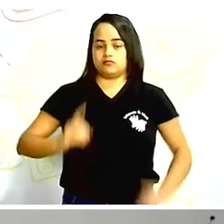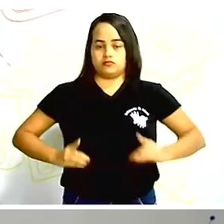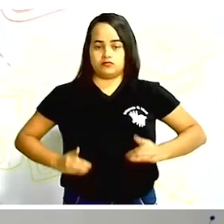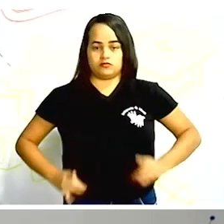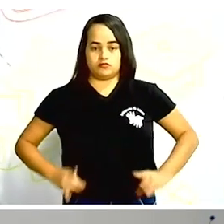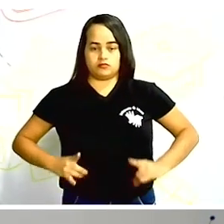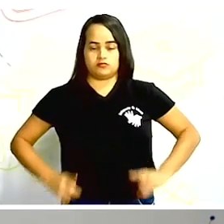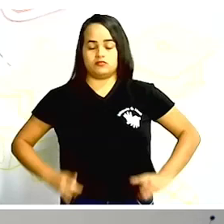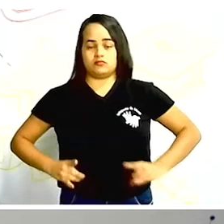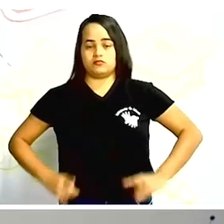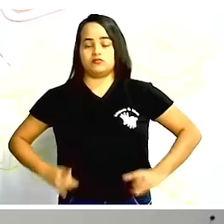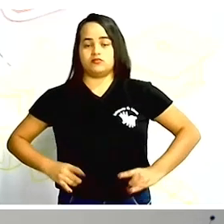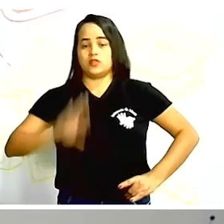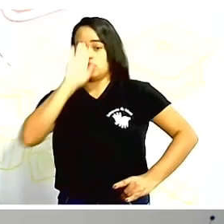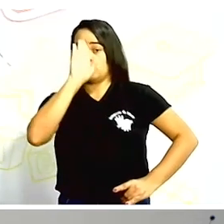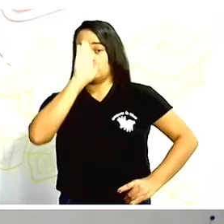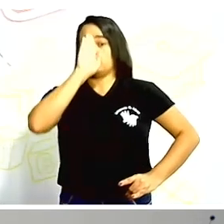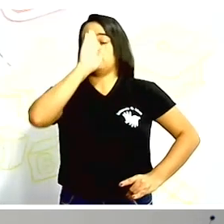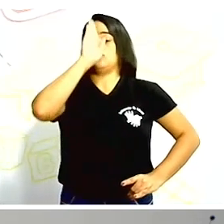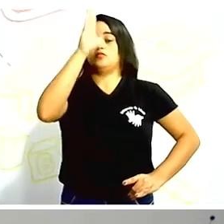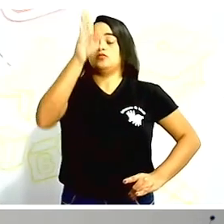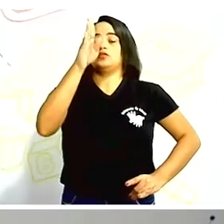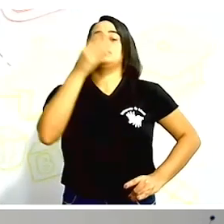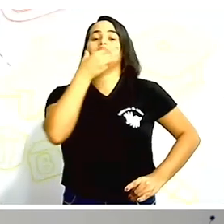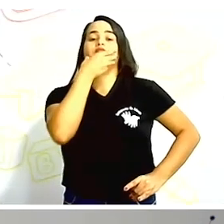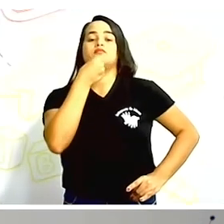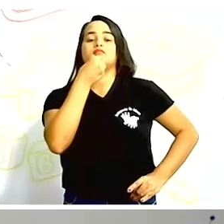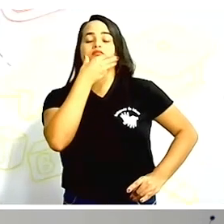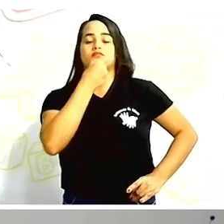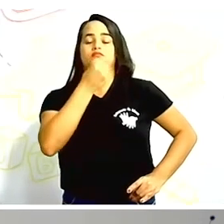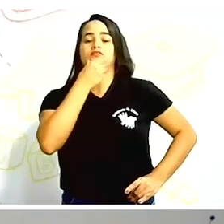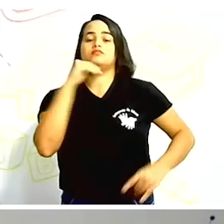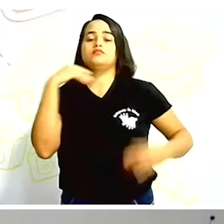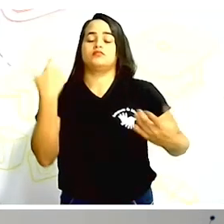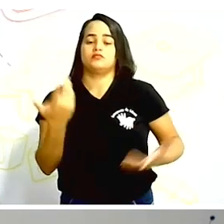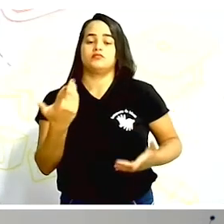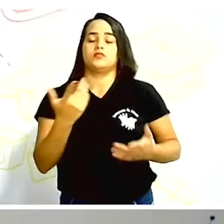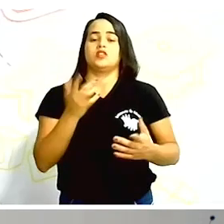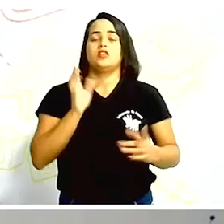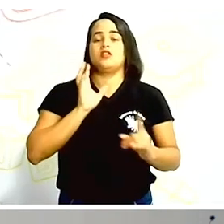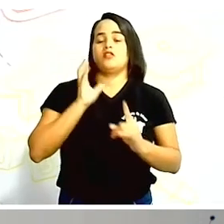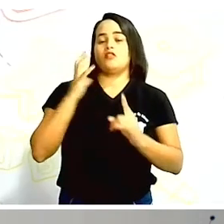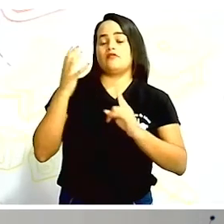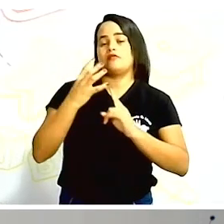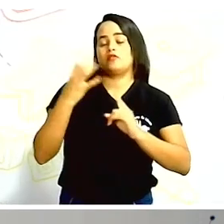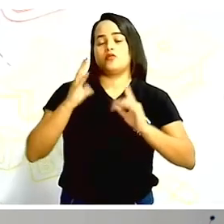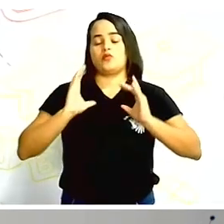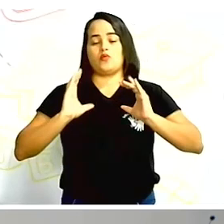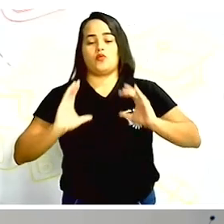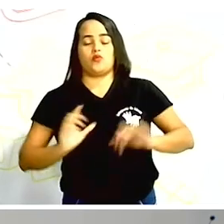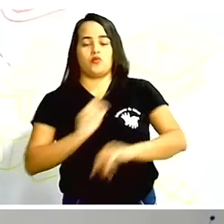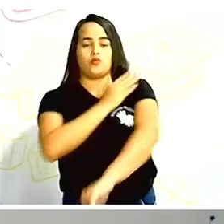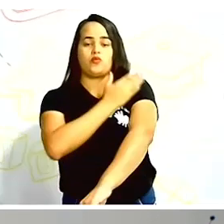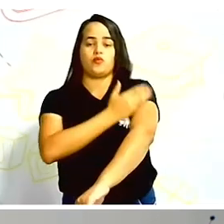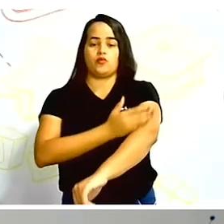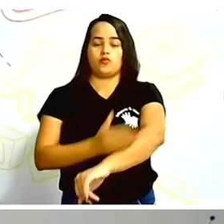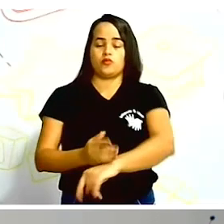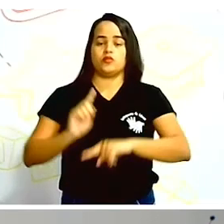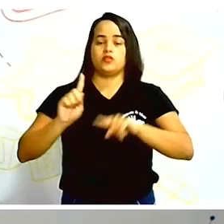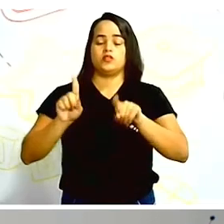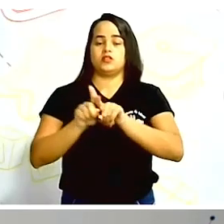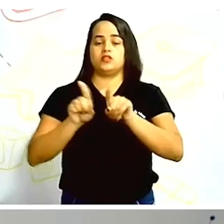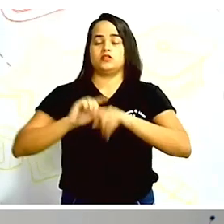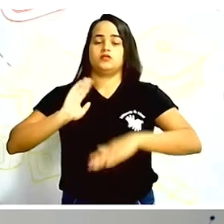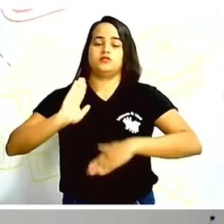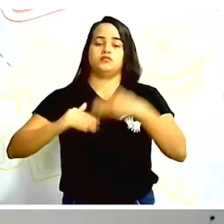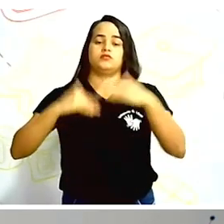sexual masculino. Ele atua em diversas partes do corpo, influenciando o comportamento e o desempenho físico